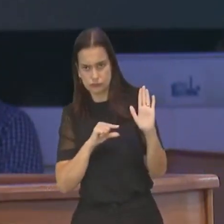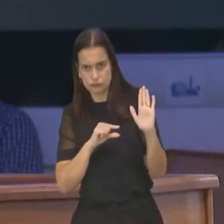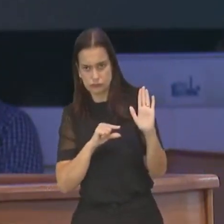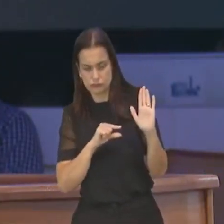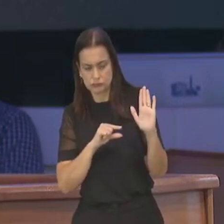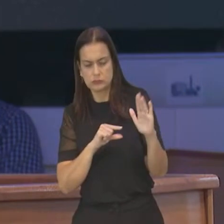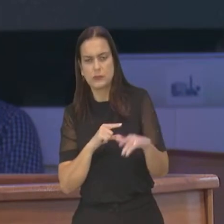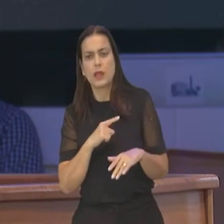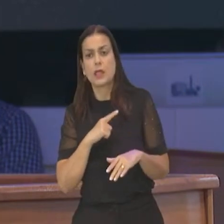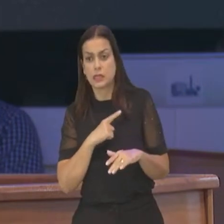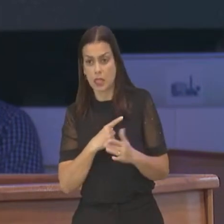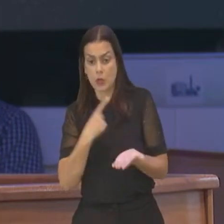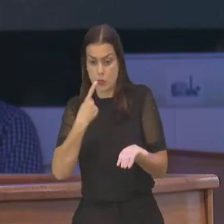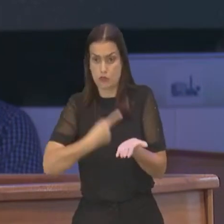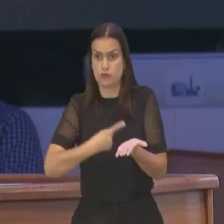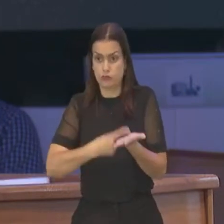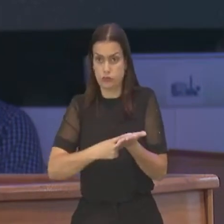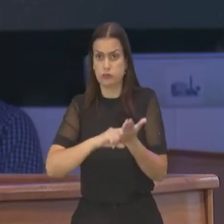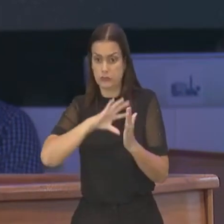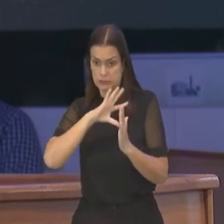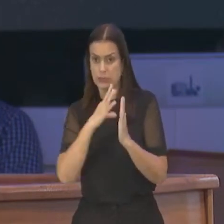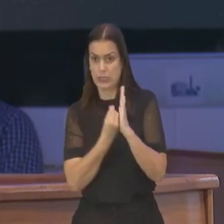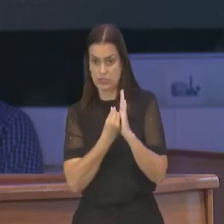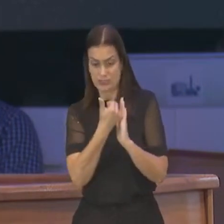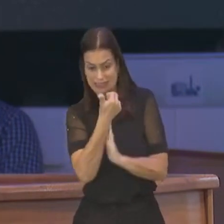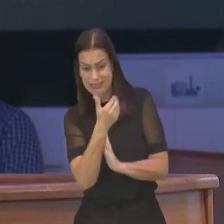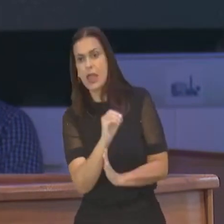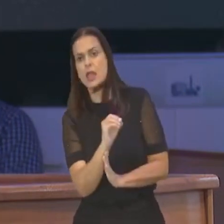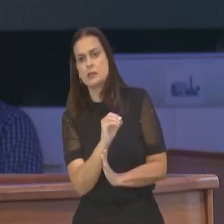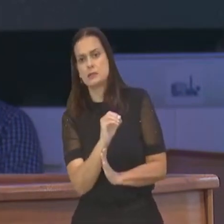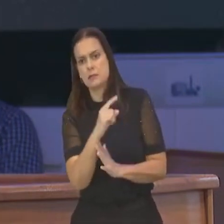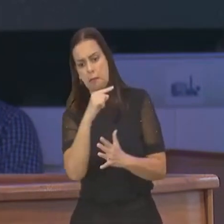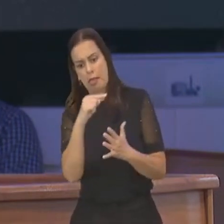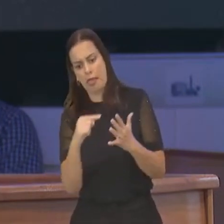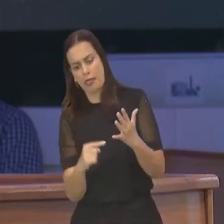os nossos valores, como eu mencionei, são 10.